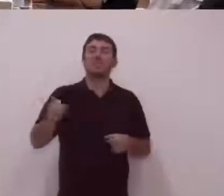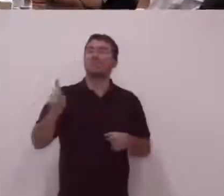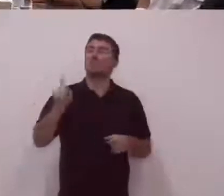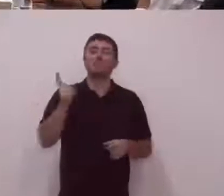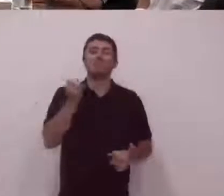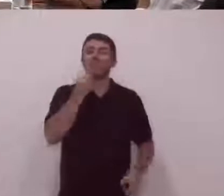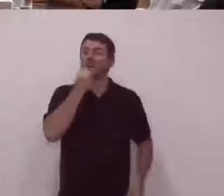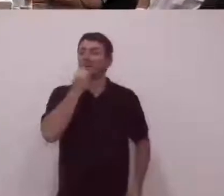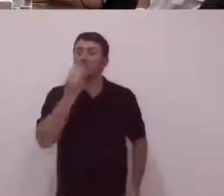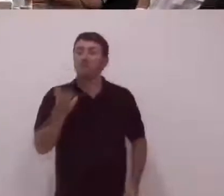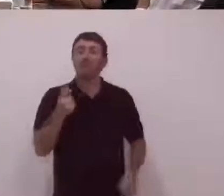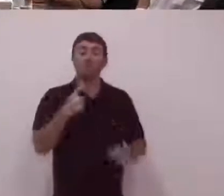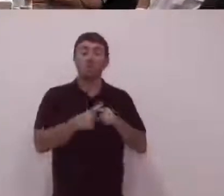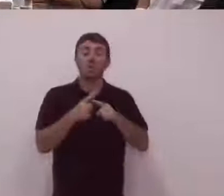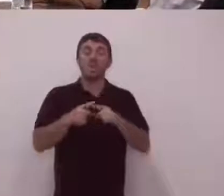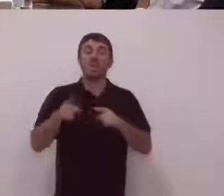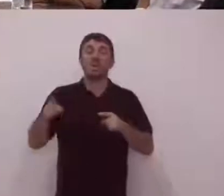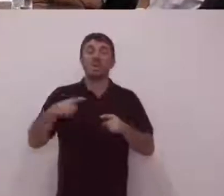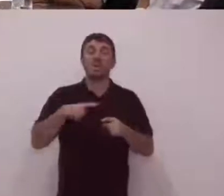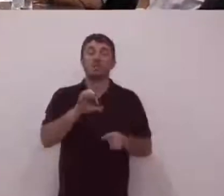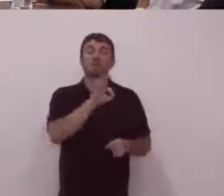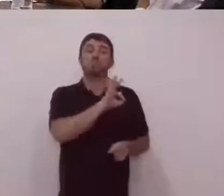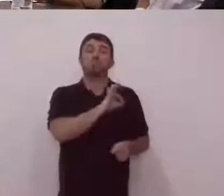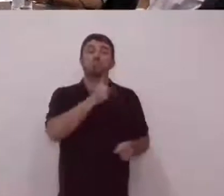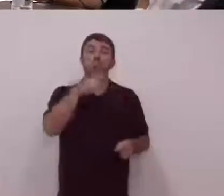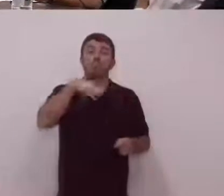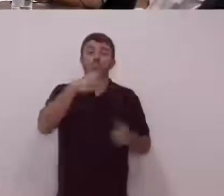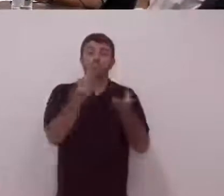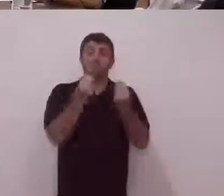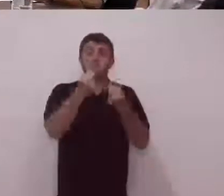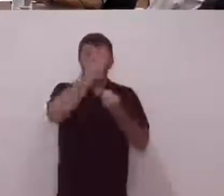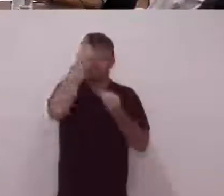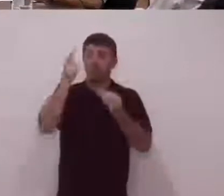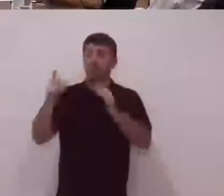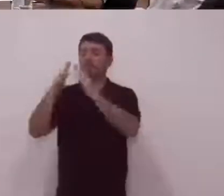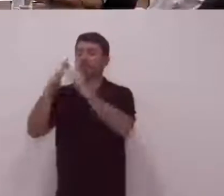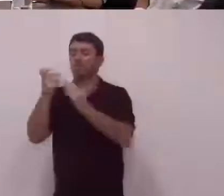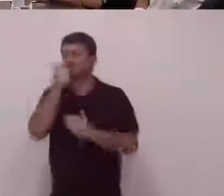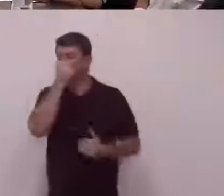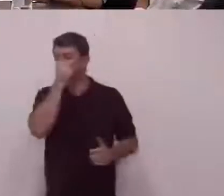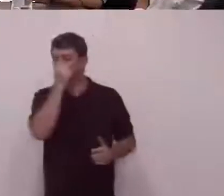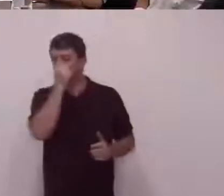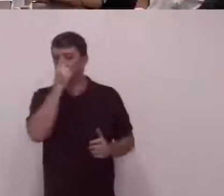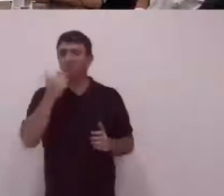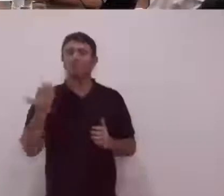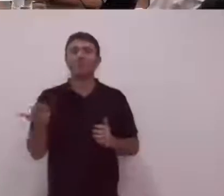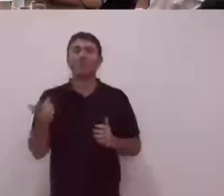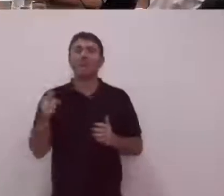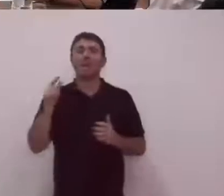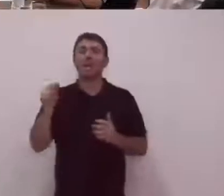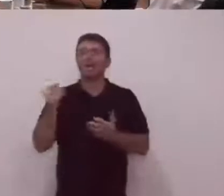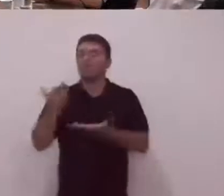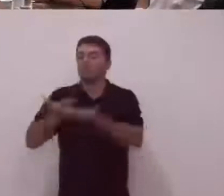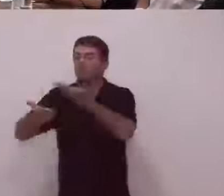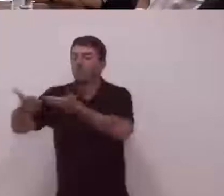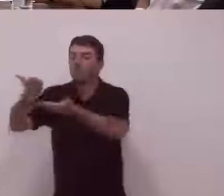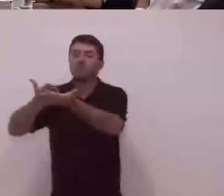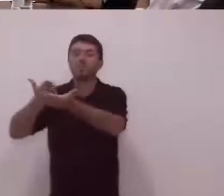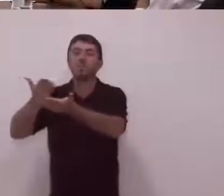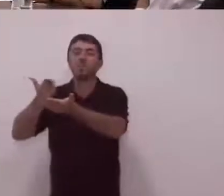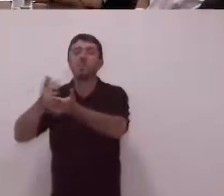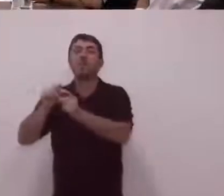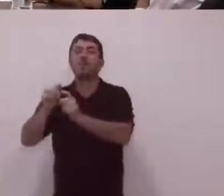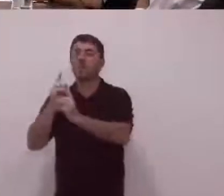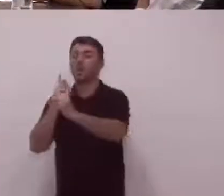comporta o efetivo policial, gerando dificuldades no atendimento e prestação de serviços à população vinhedense.